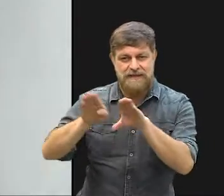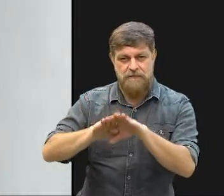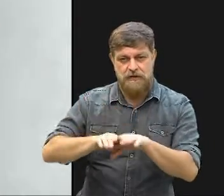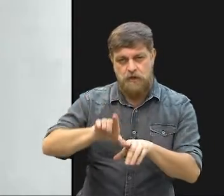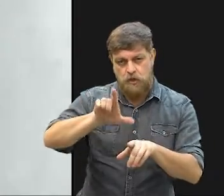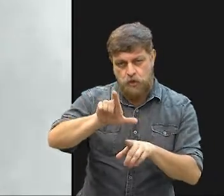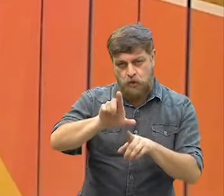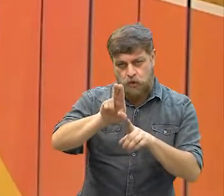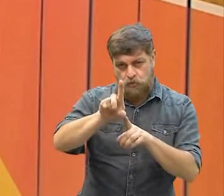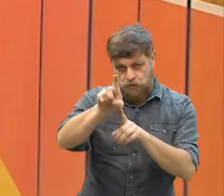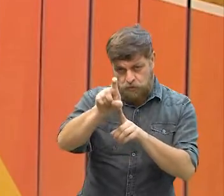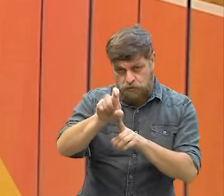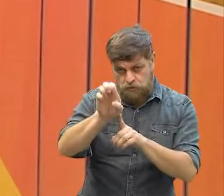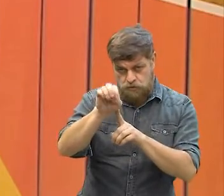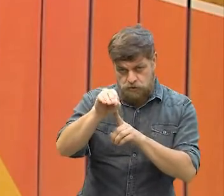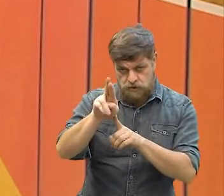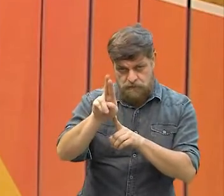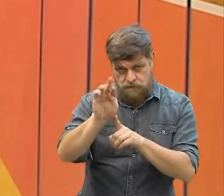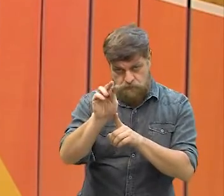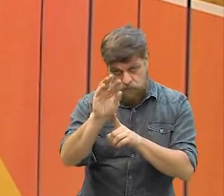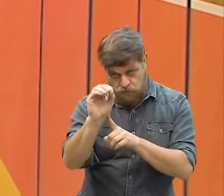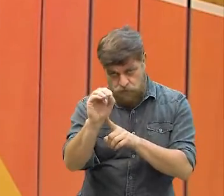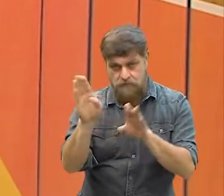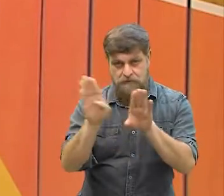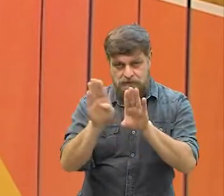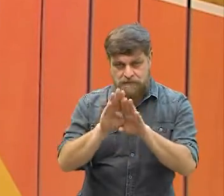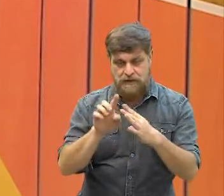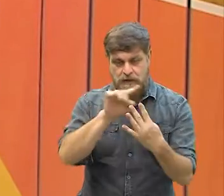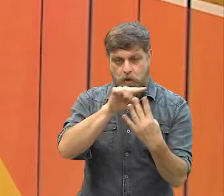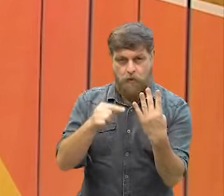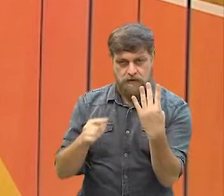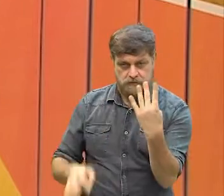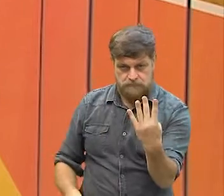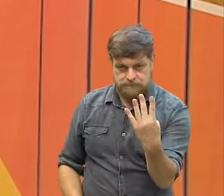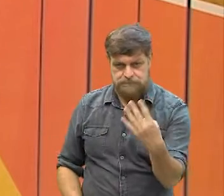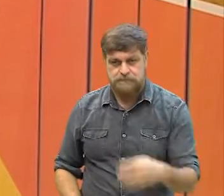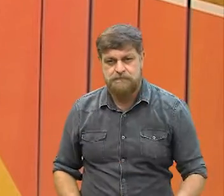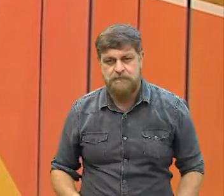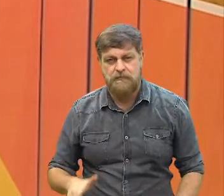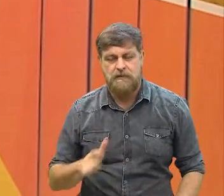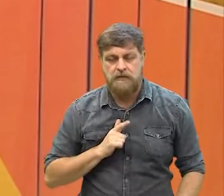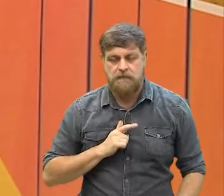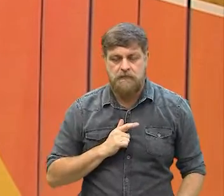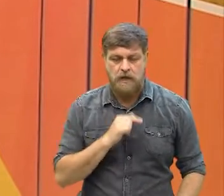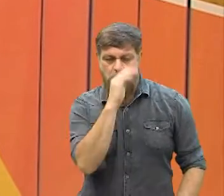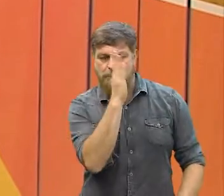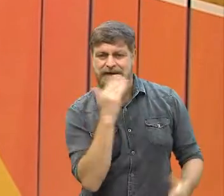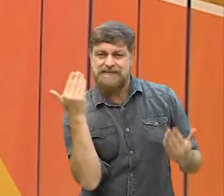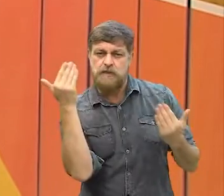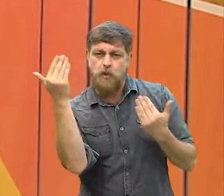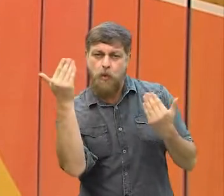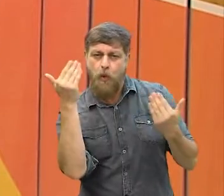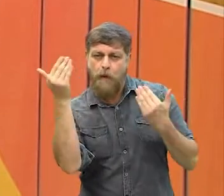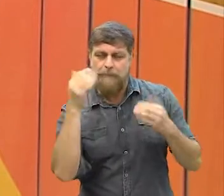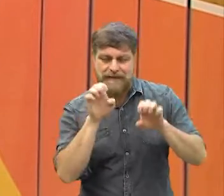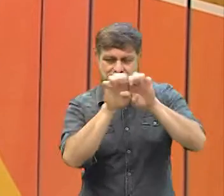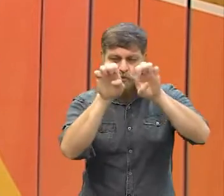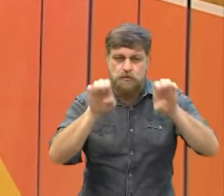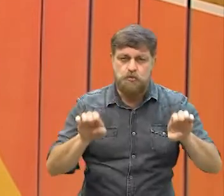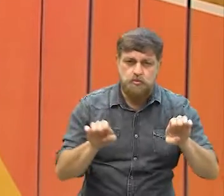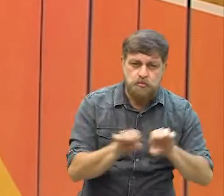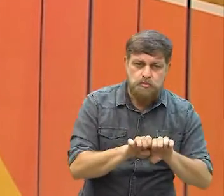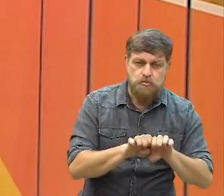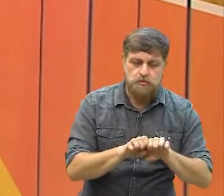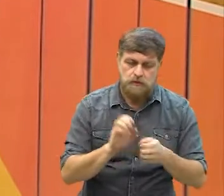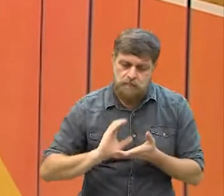em 2016. Então, país Luxemburgo também, 4 países. Em comparação com o Brasil, em termos de